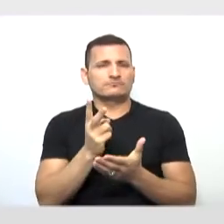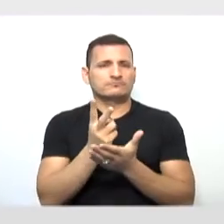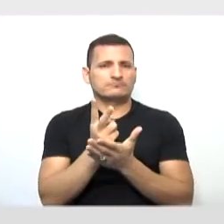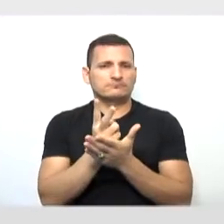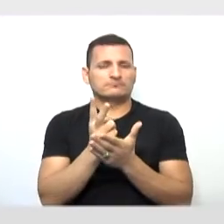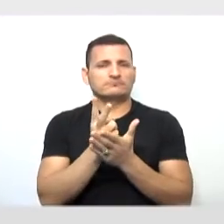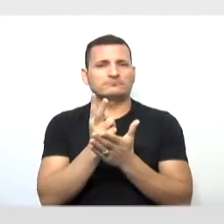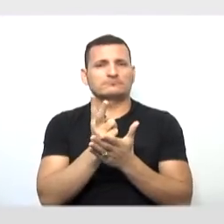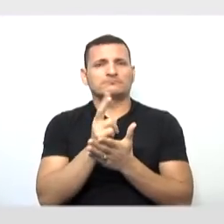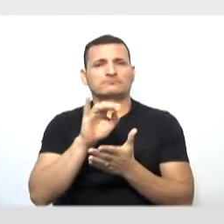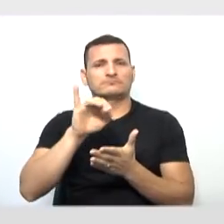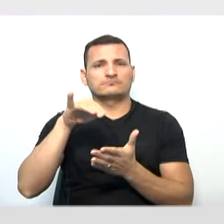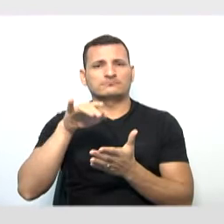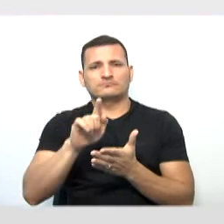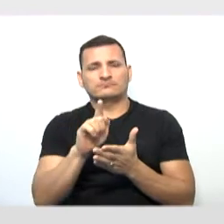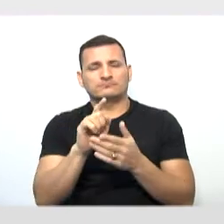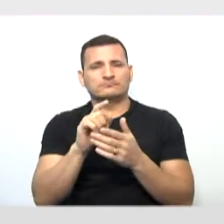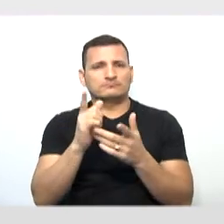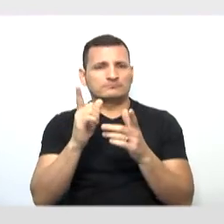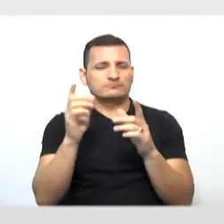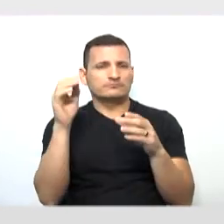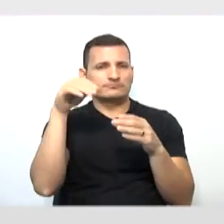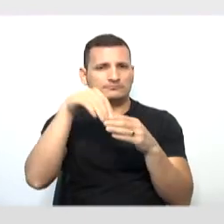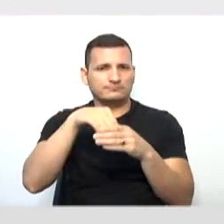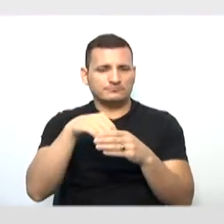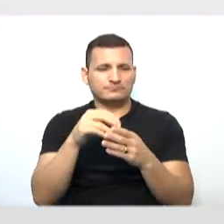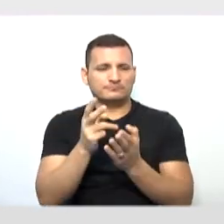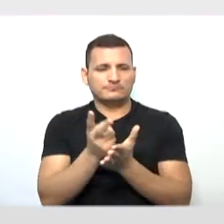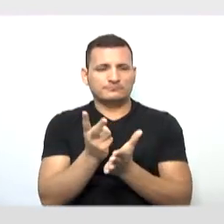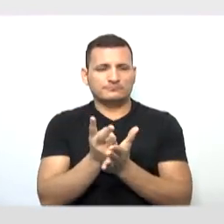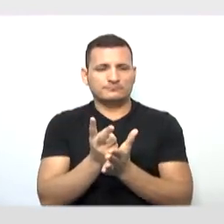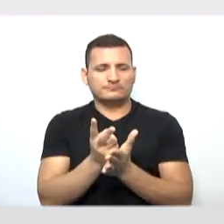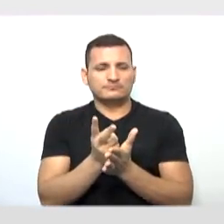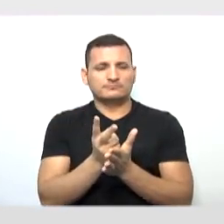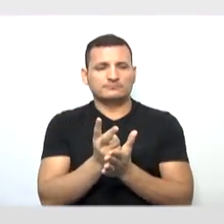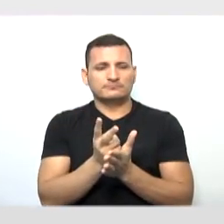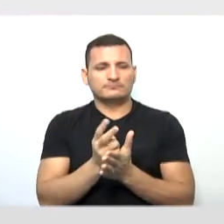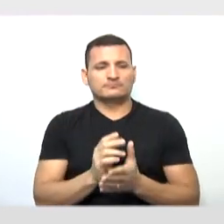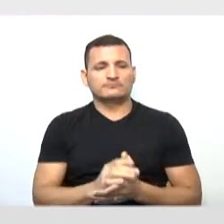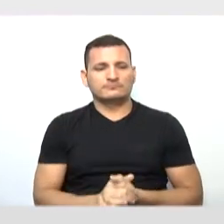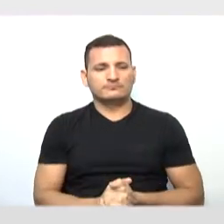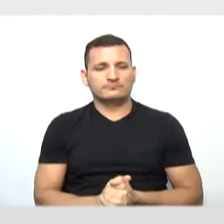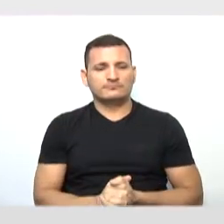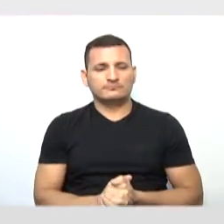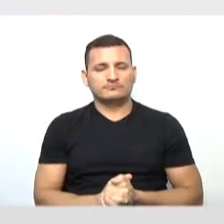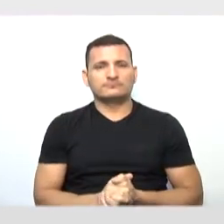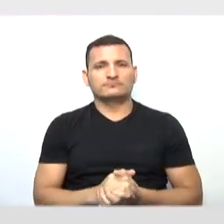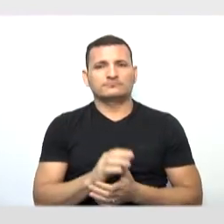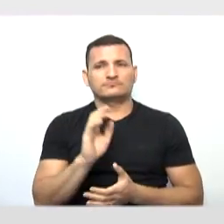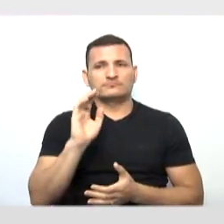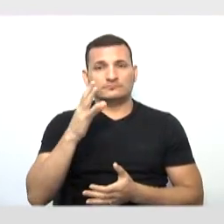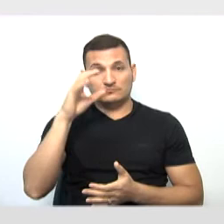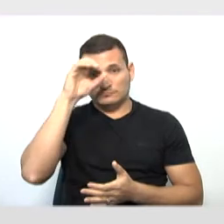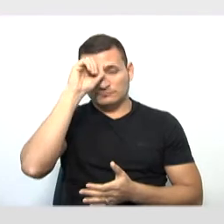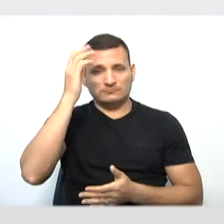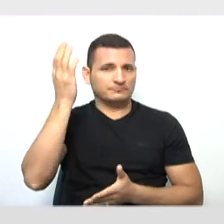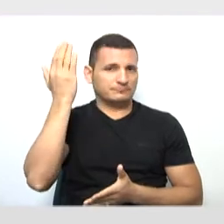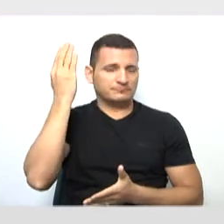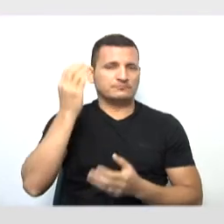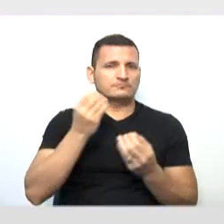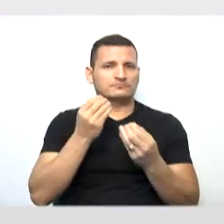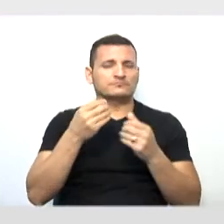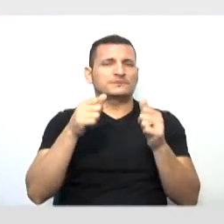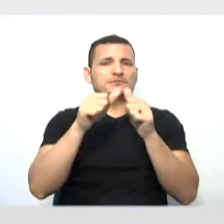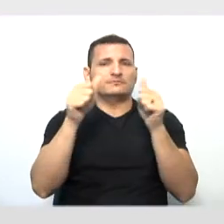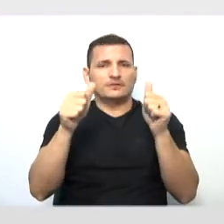local e vamos inserir uma imagem que também é uma tag em linha e que nós já aprendemos também em aulas